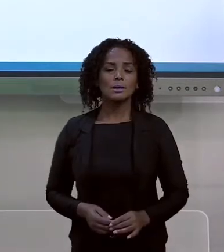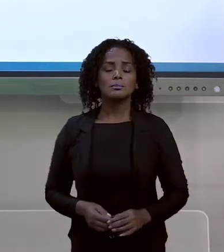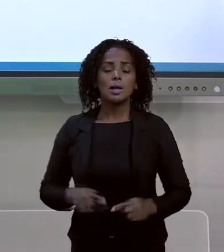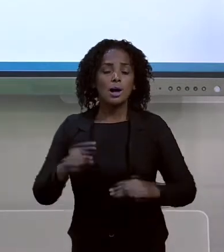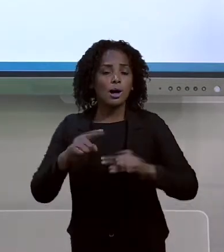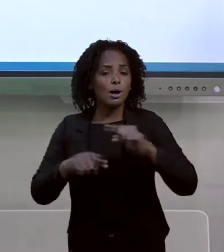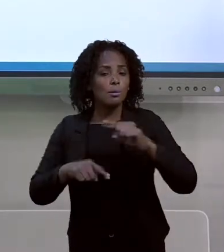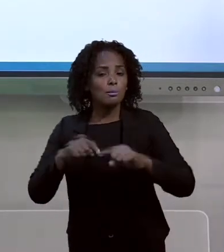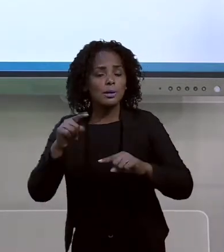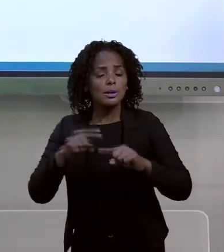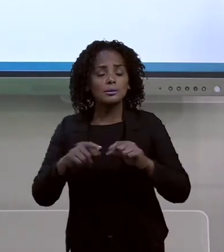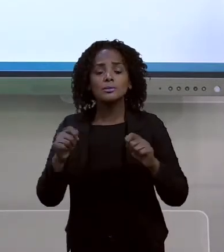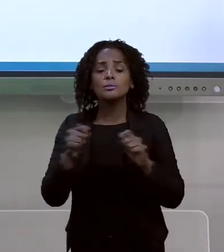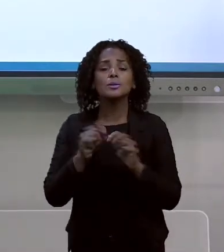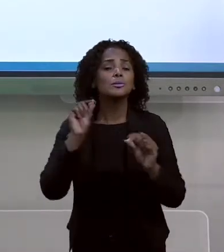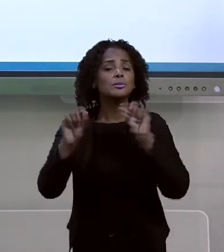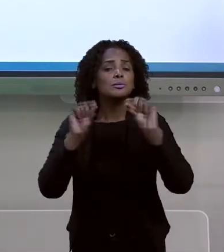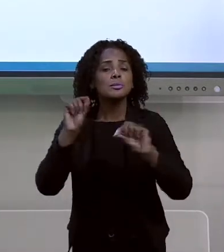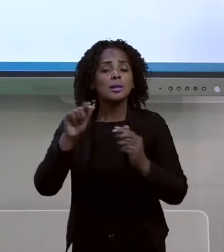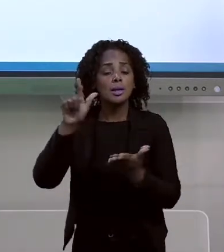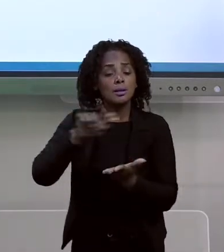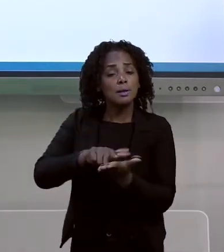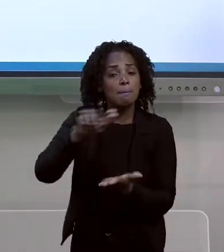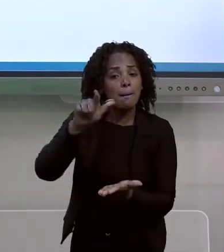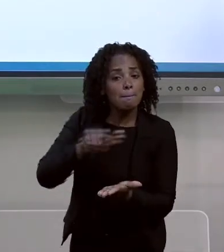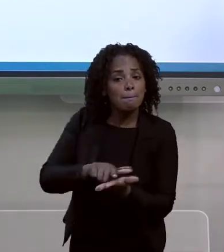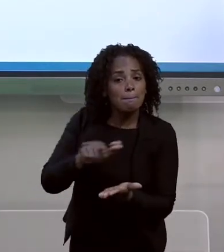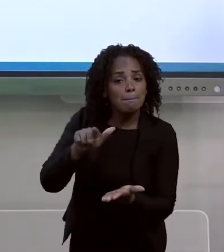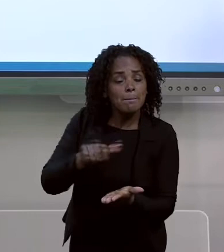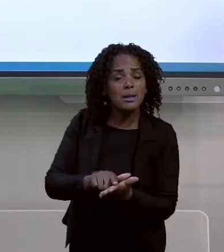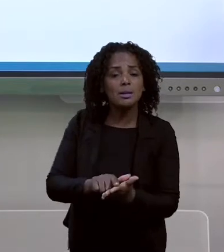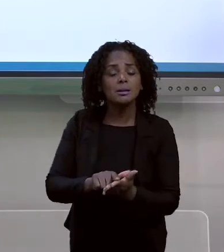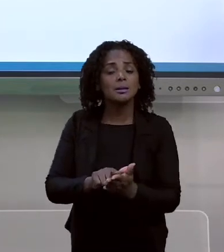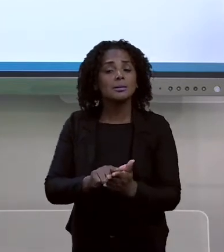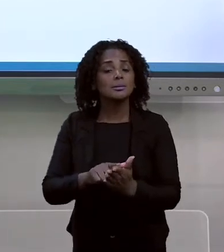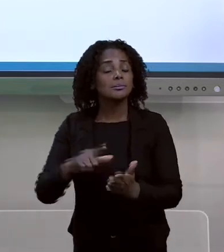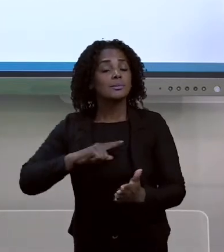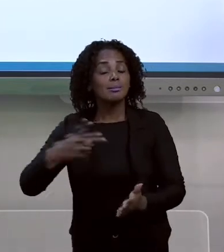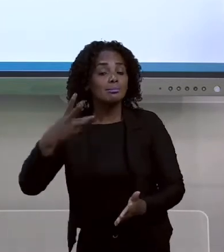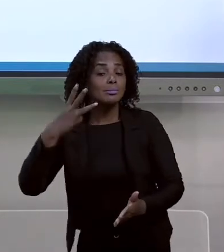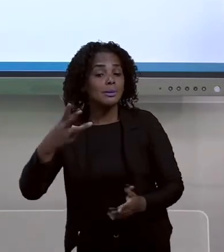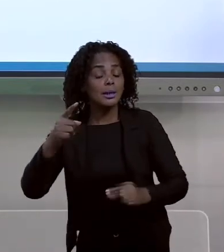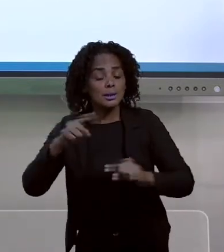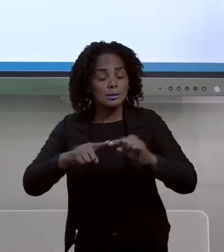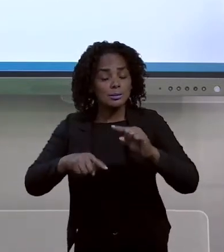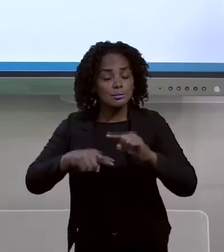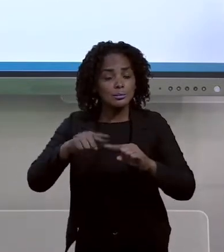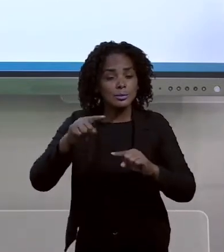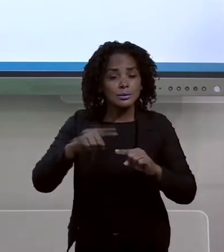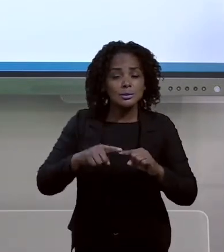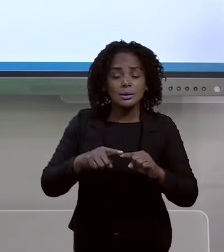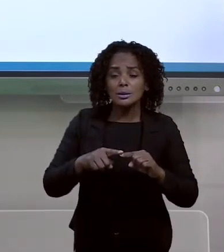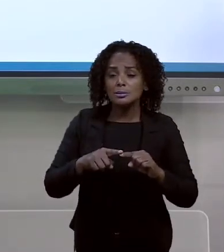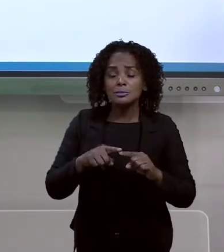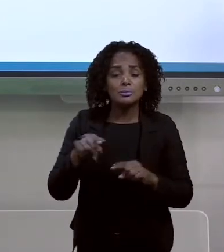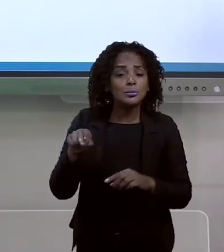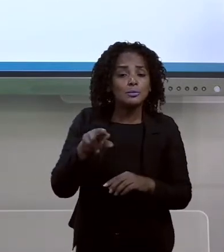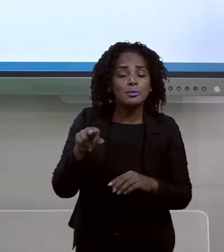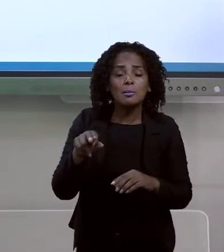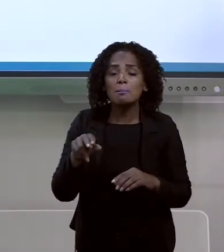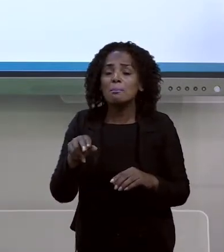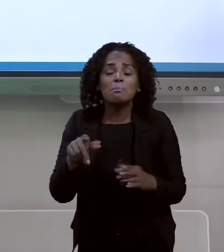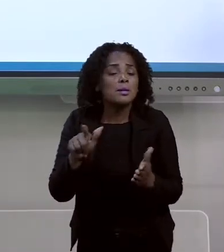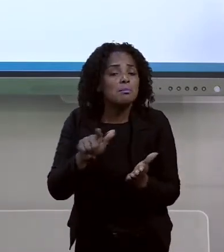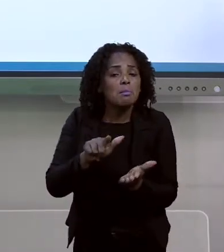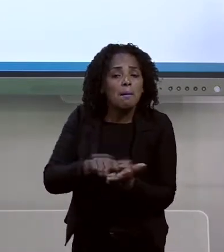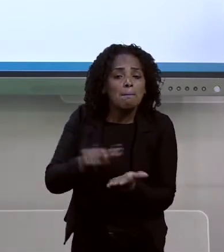Objetos feitos de papel. Nós temos aqui 3 objetos feitos do mesmo material.